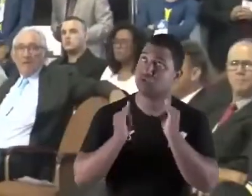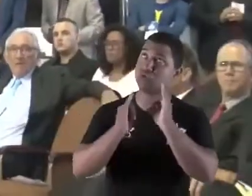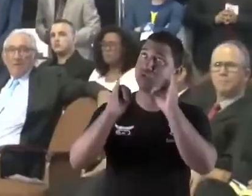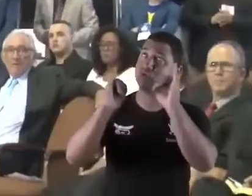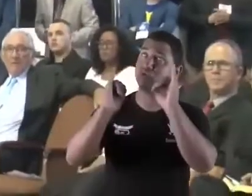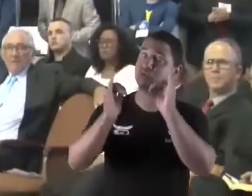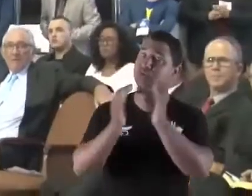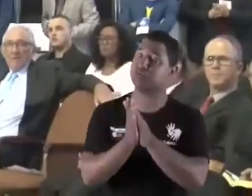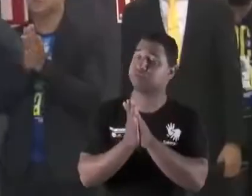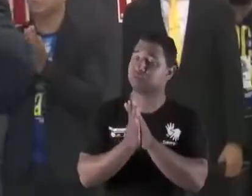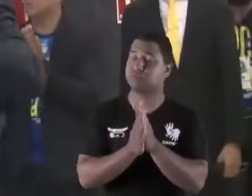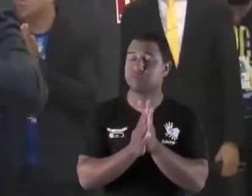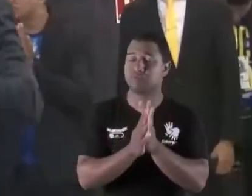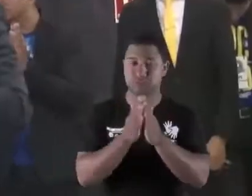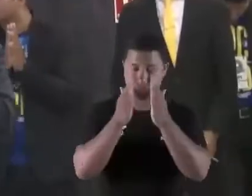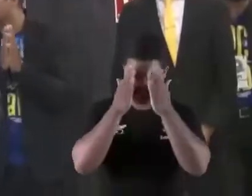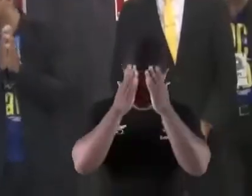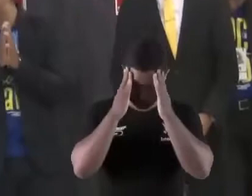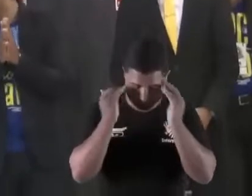Prontidão.